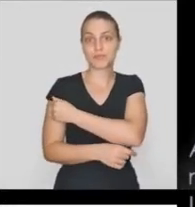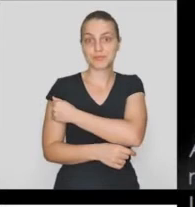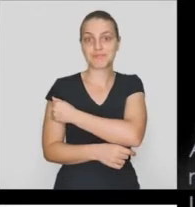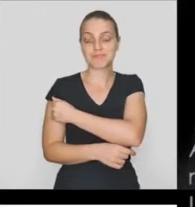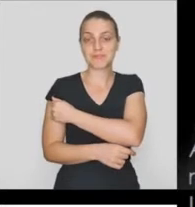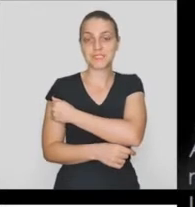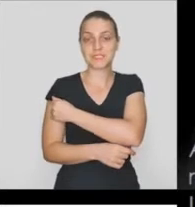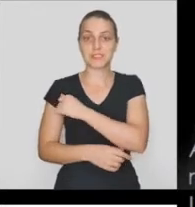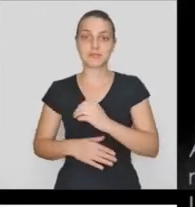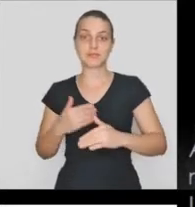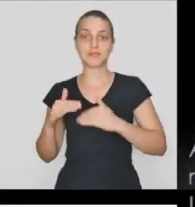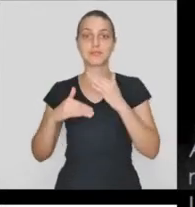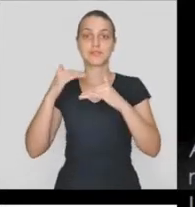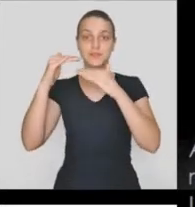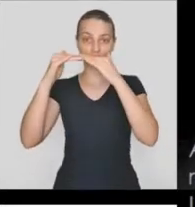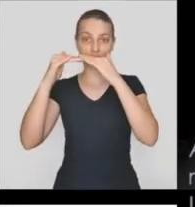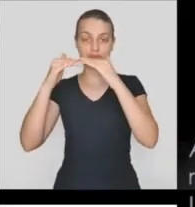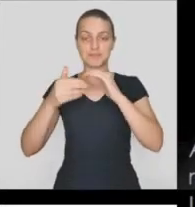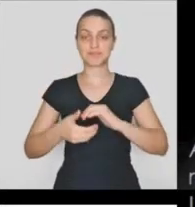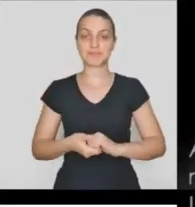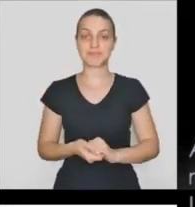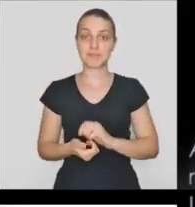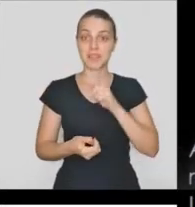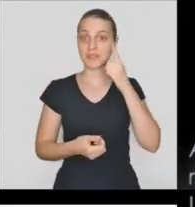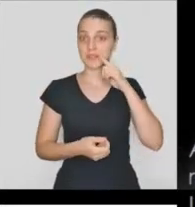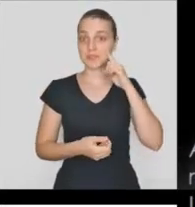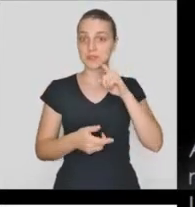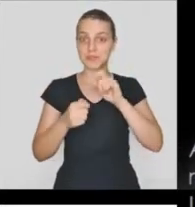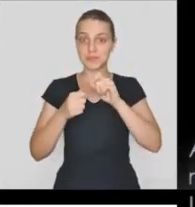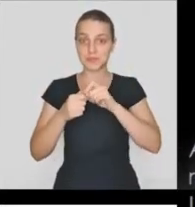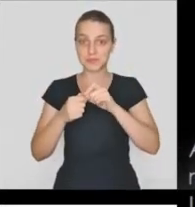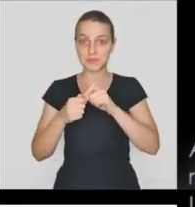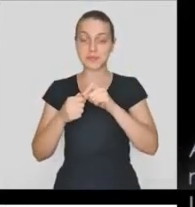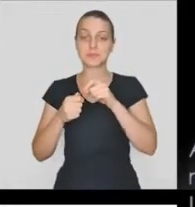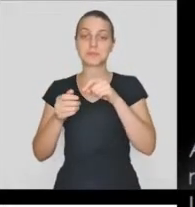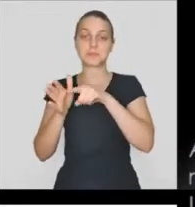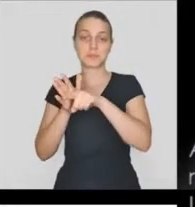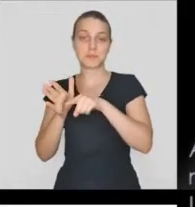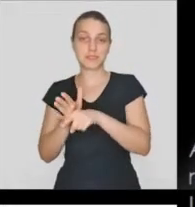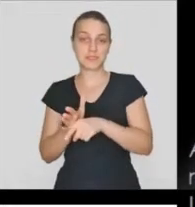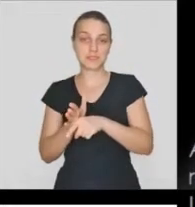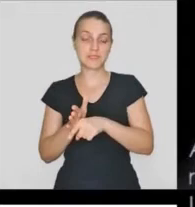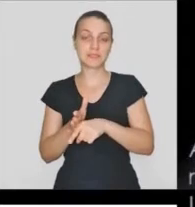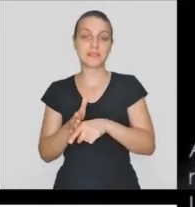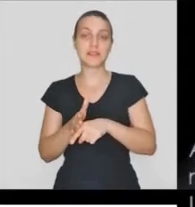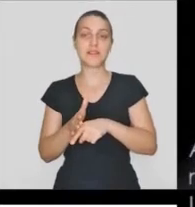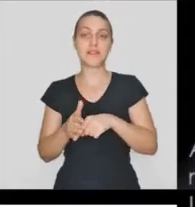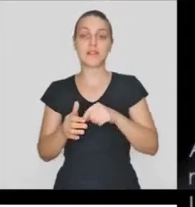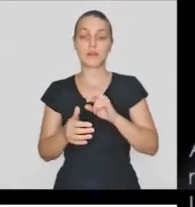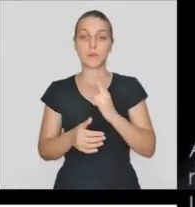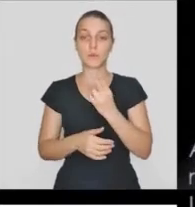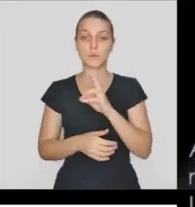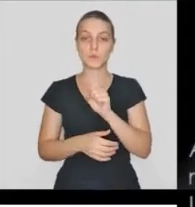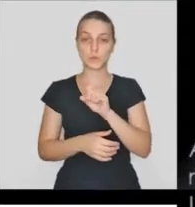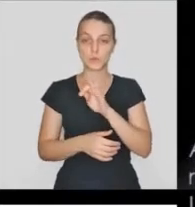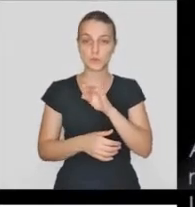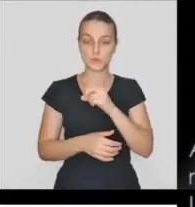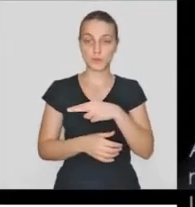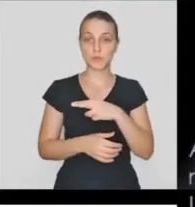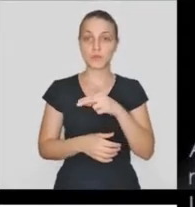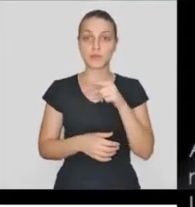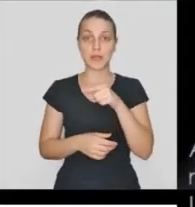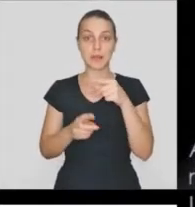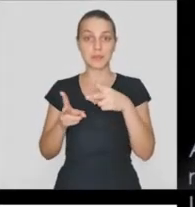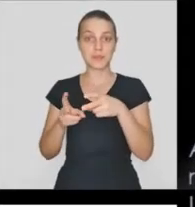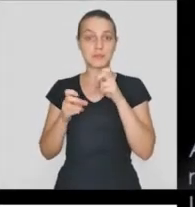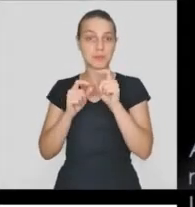As conclusões da pesquisa, com tantos alunos, foi impressionante. Primeiro, perceberam que houve uma redução